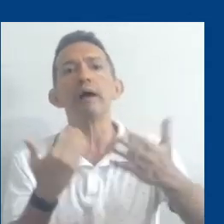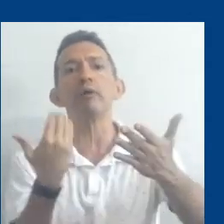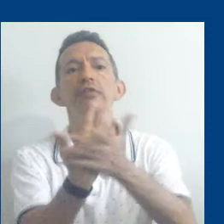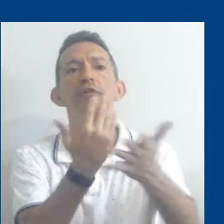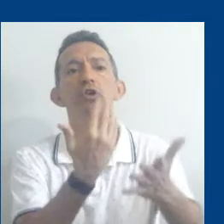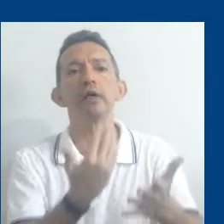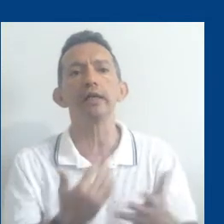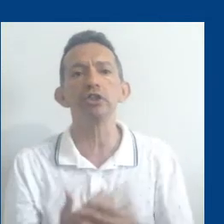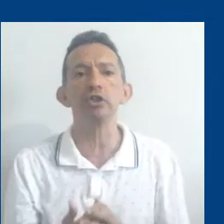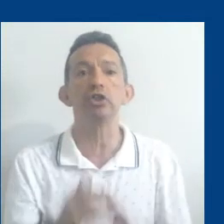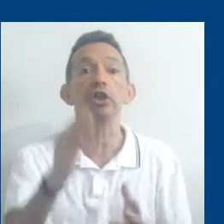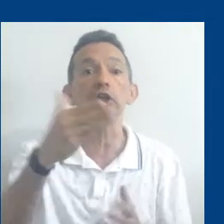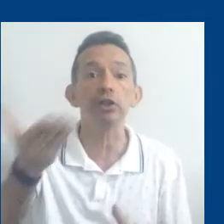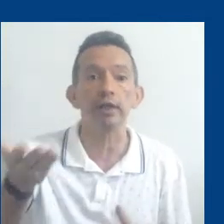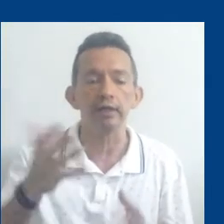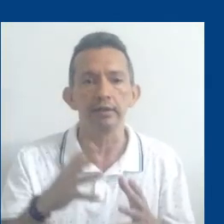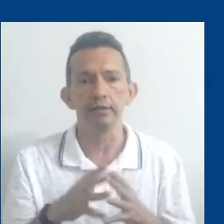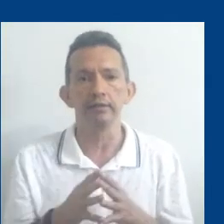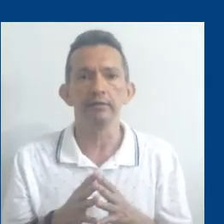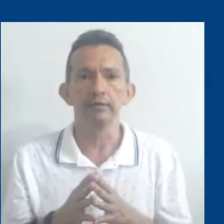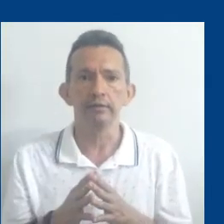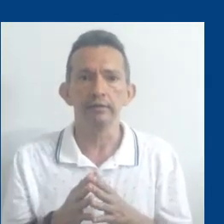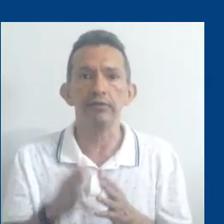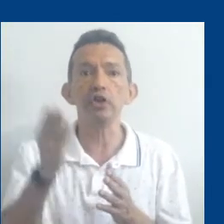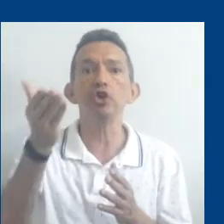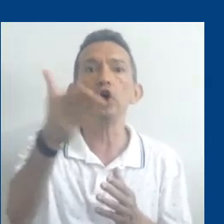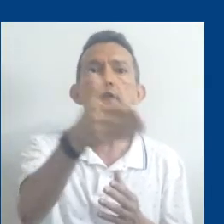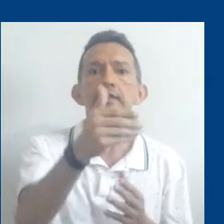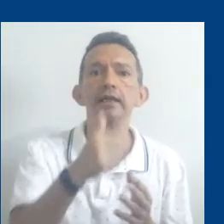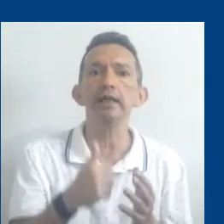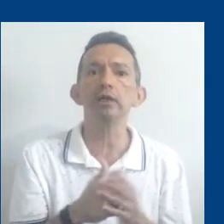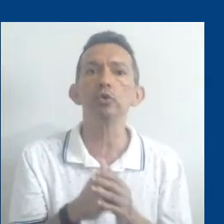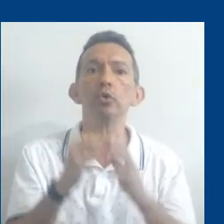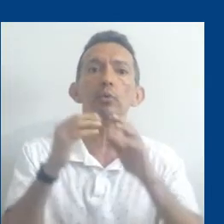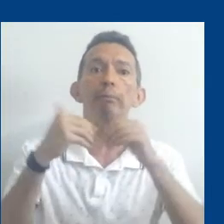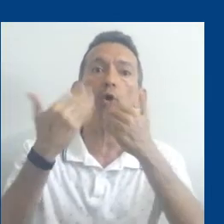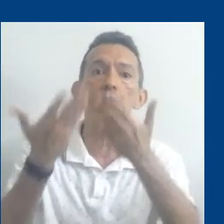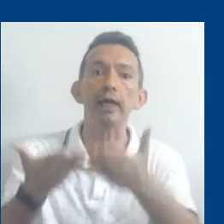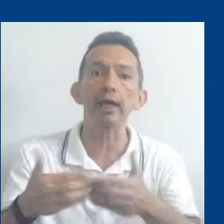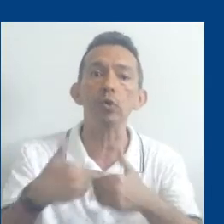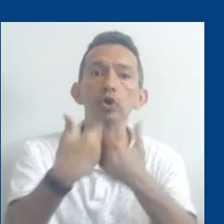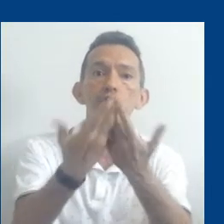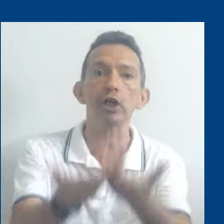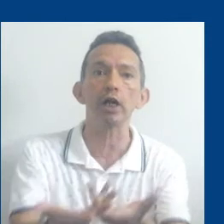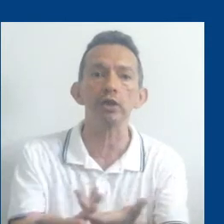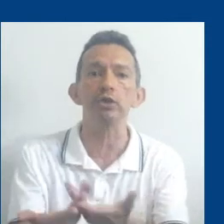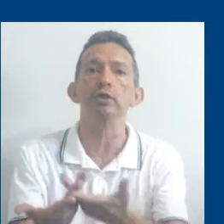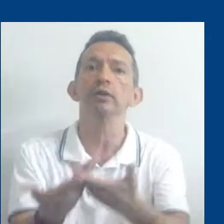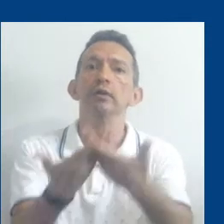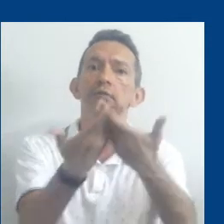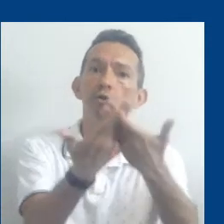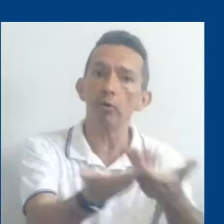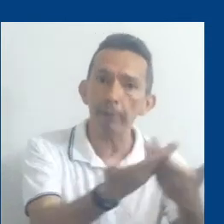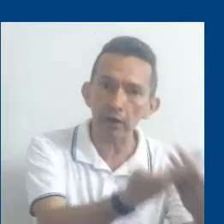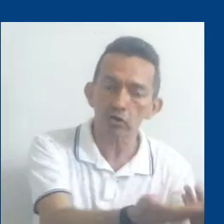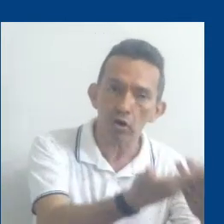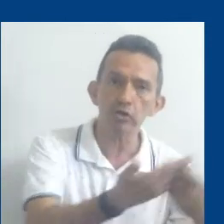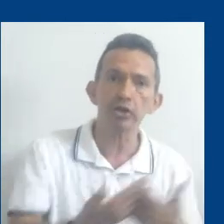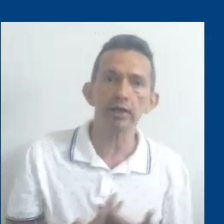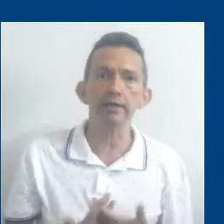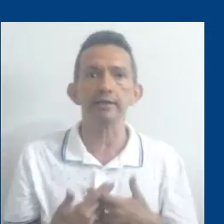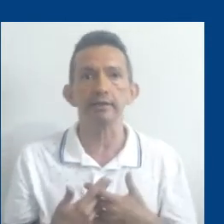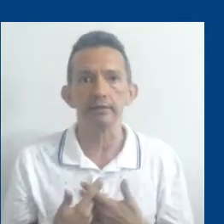quando uma água viva toca na gente. Quinida. Vem de onde esse líquido proteico urticante? Vem do